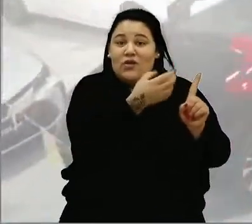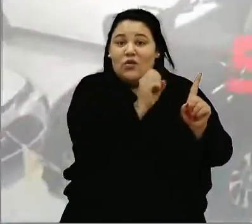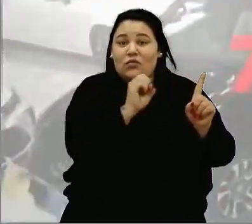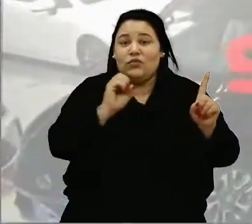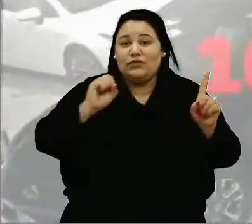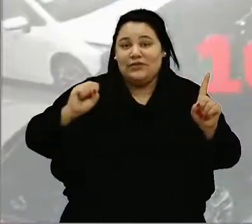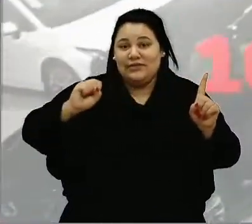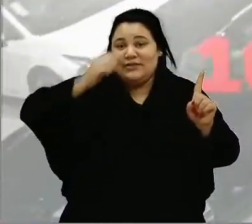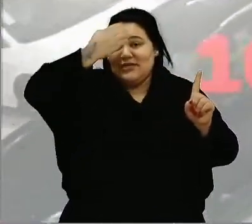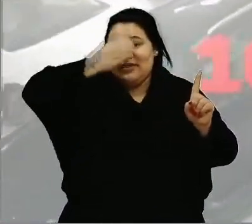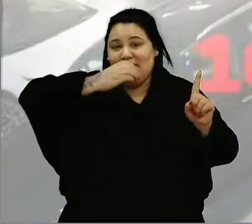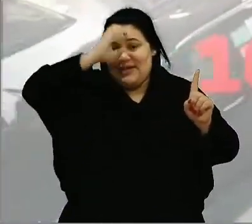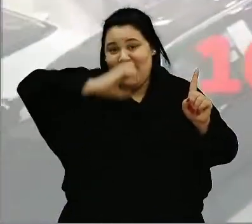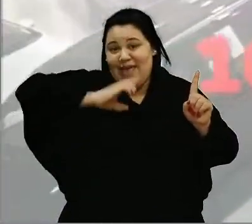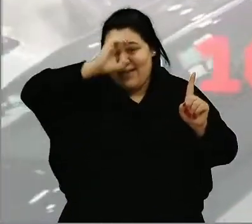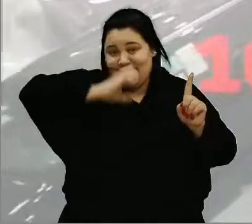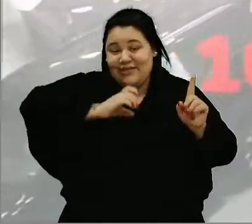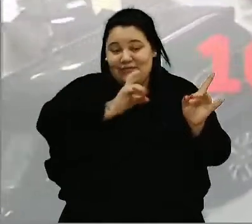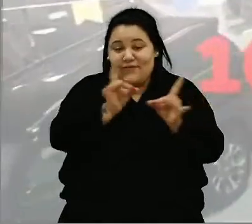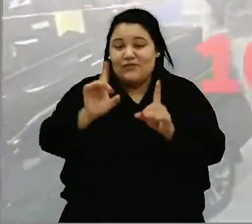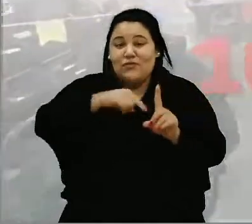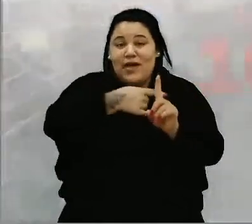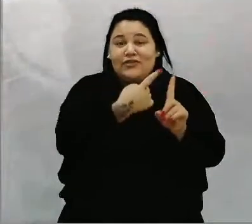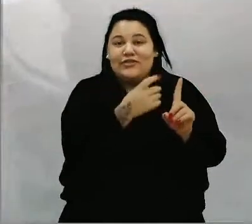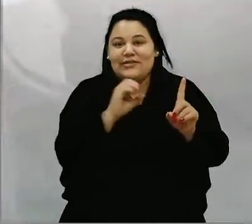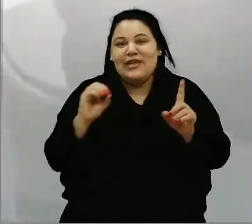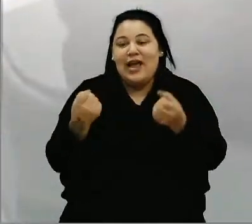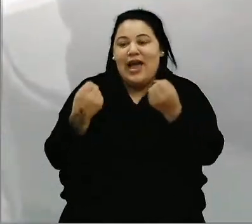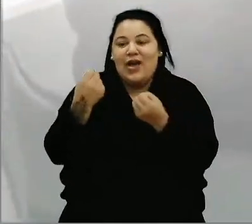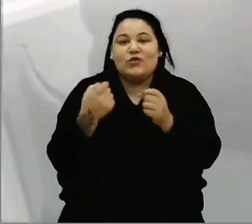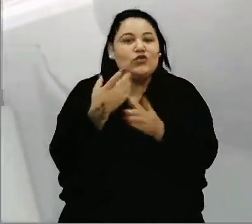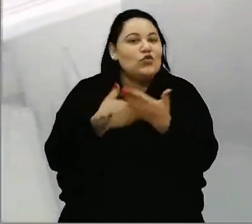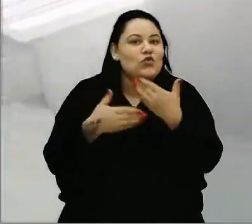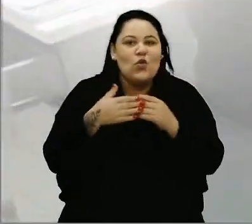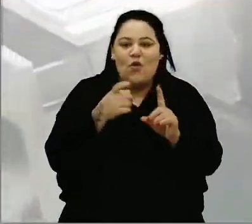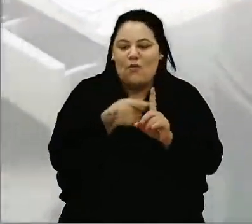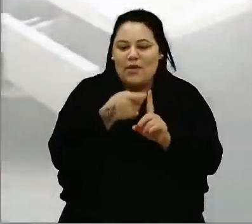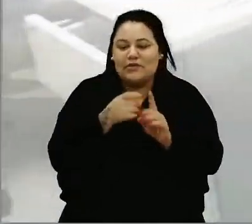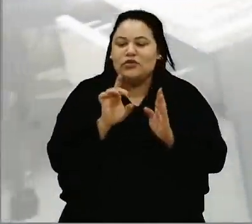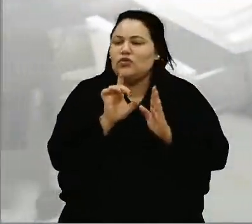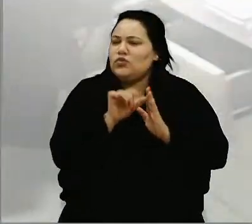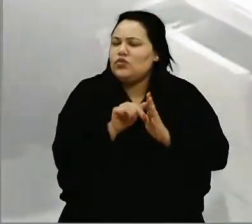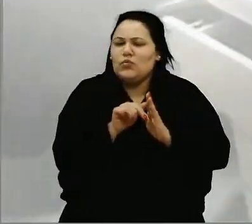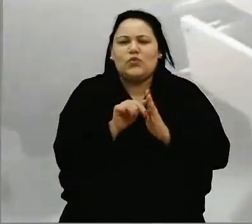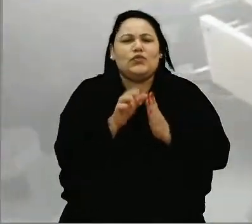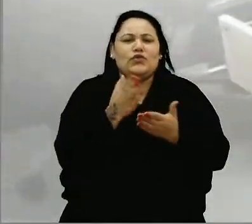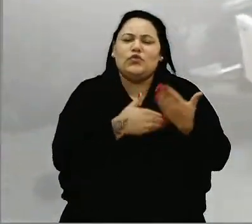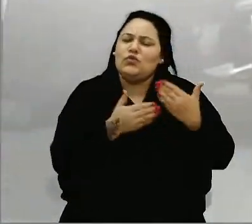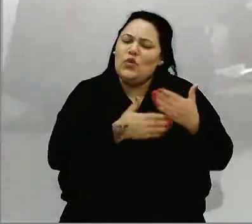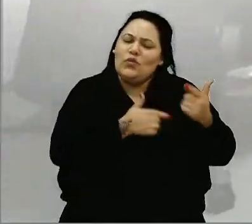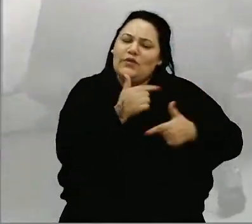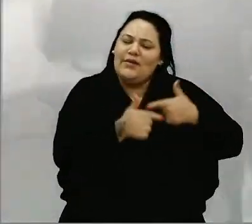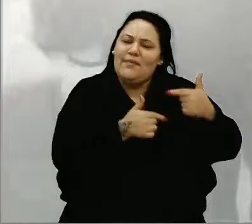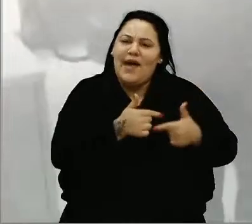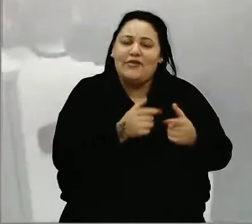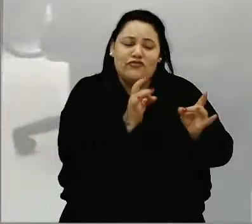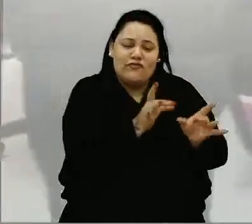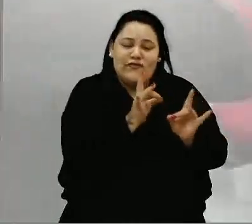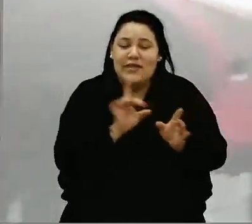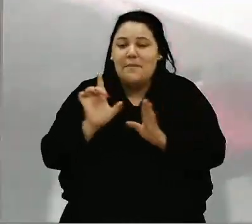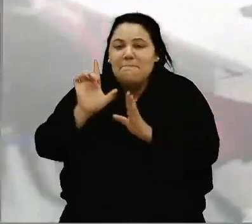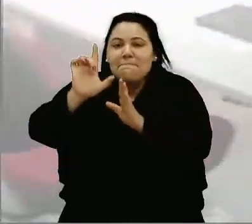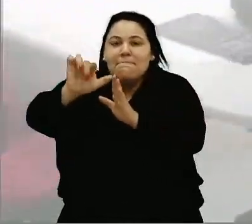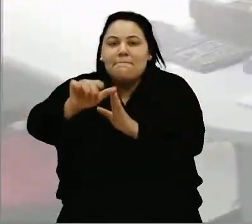e vende mais de 100 veículos por mês. Todos os serviços de vendas e pós-venda são realizados por uma equipe qualificada de mais de